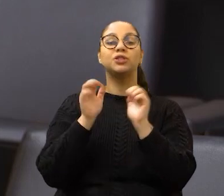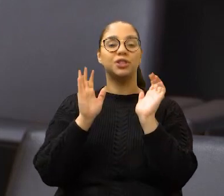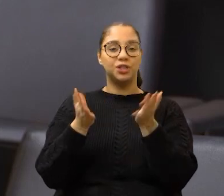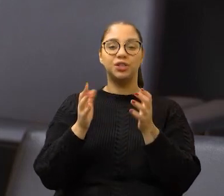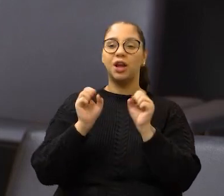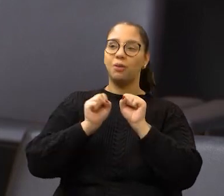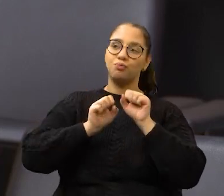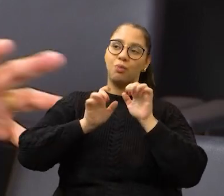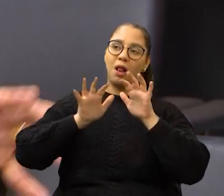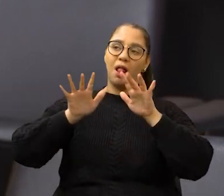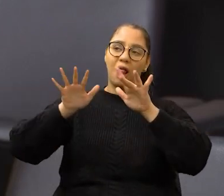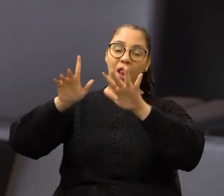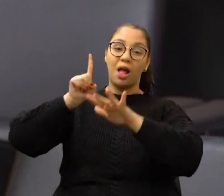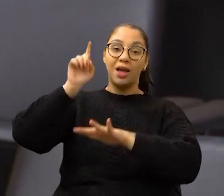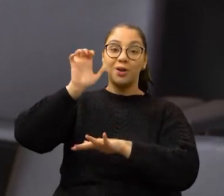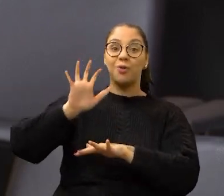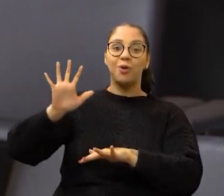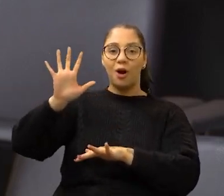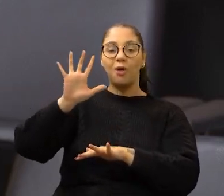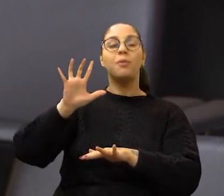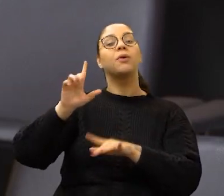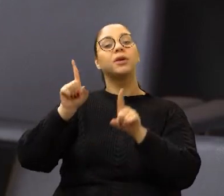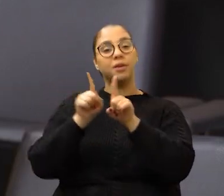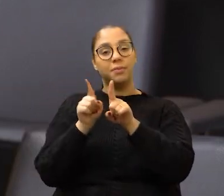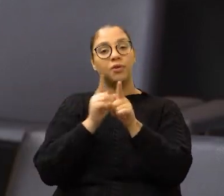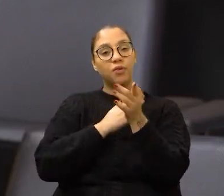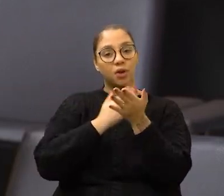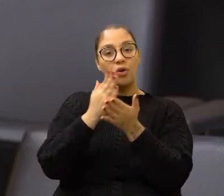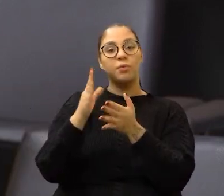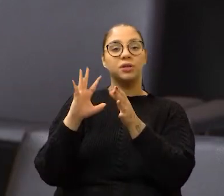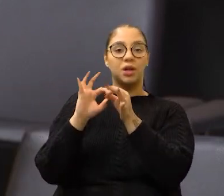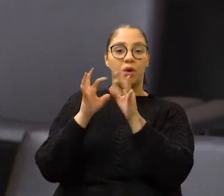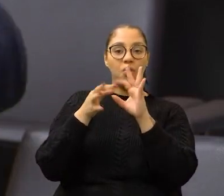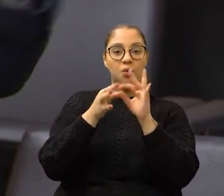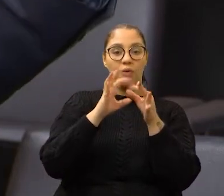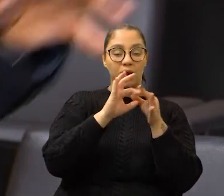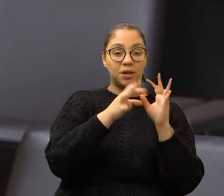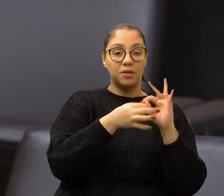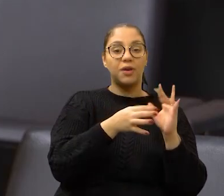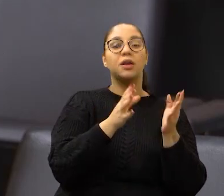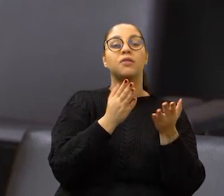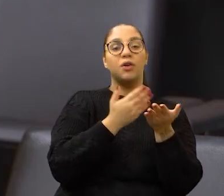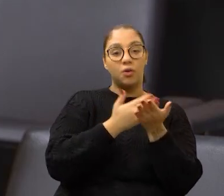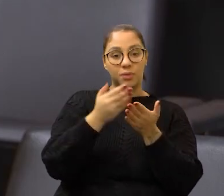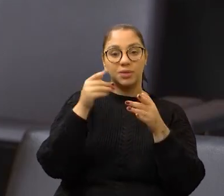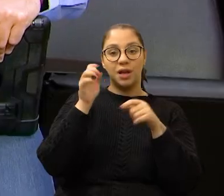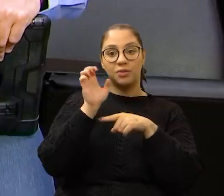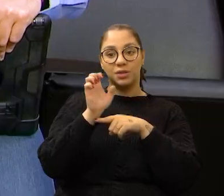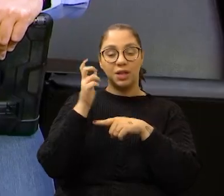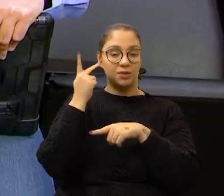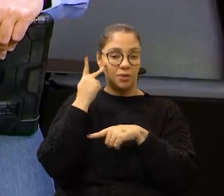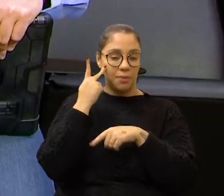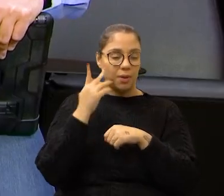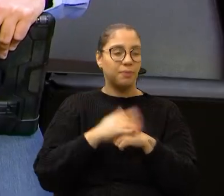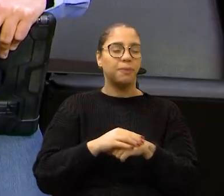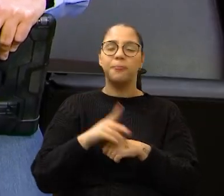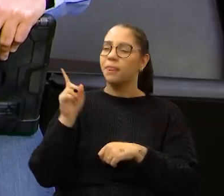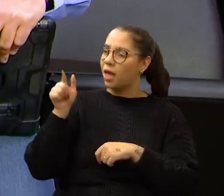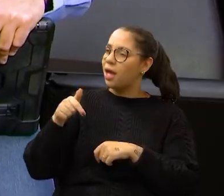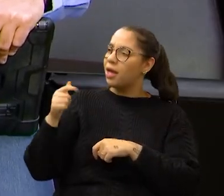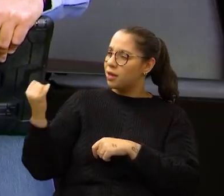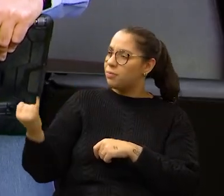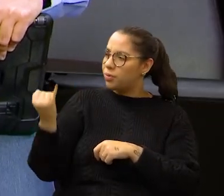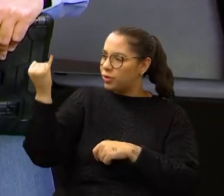que já tomou conta da Europa, vai ser olímpico e de Campinas vai se espalhar dentro do estado de São Paulo. Você entende que é uma